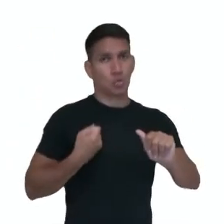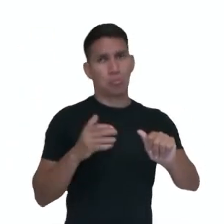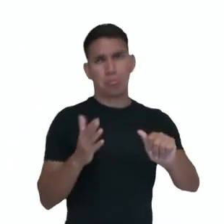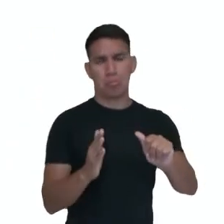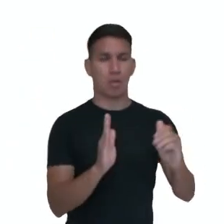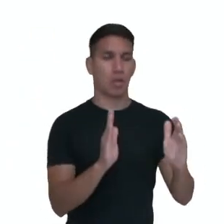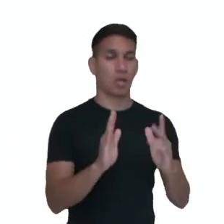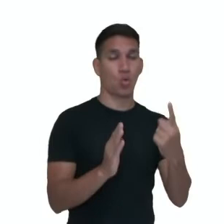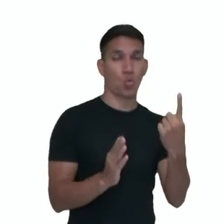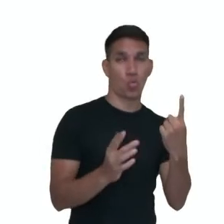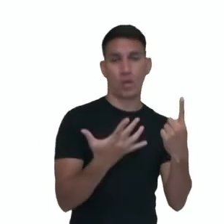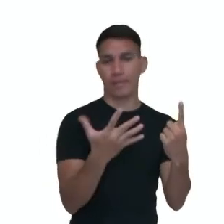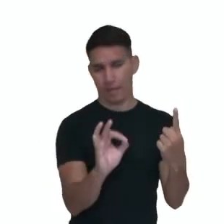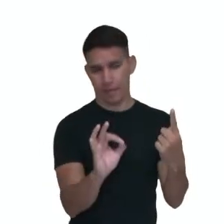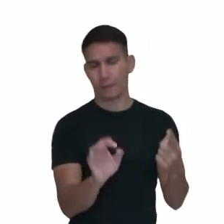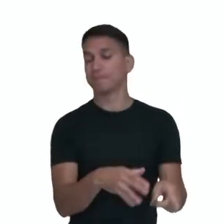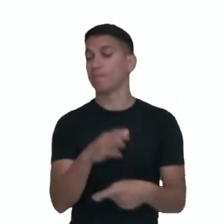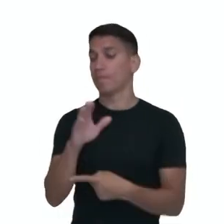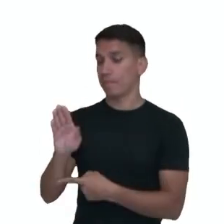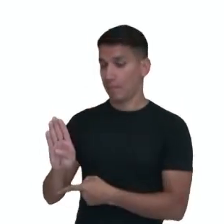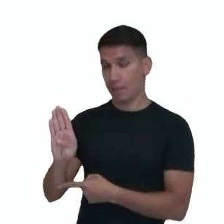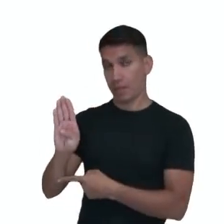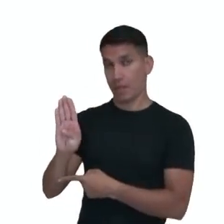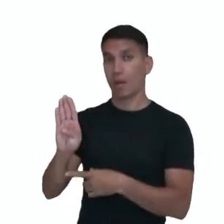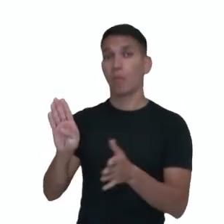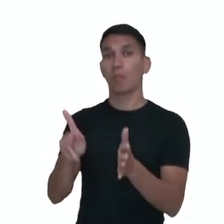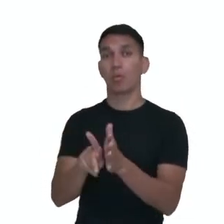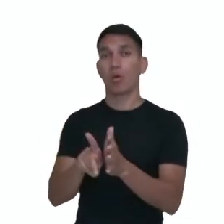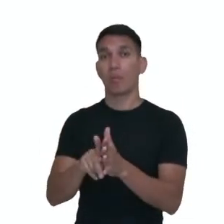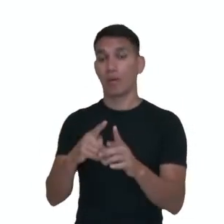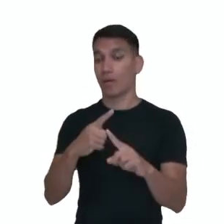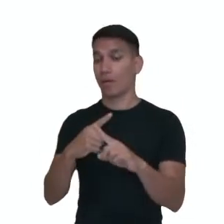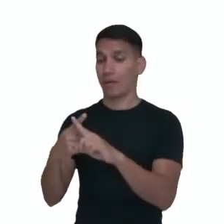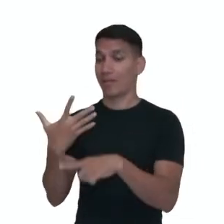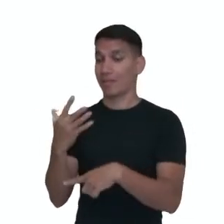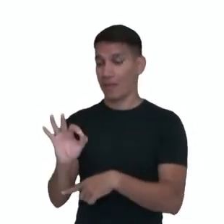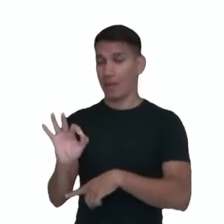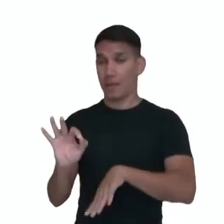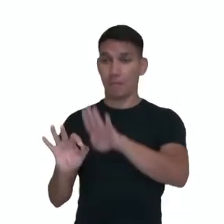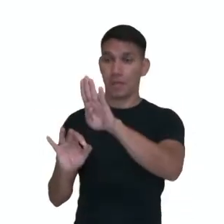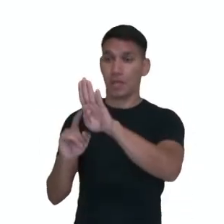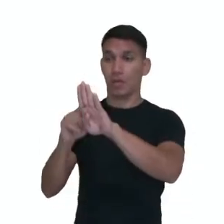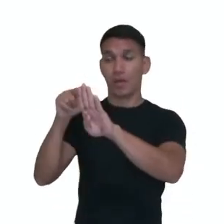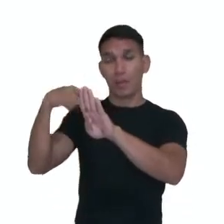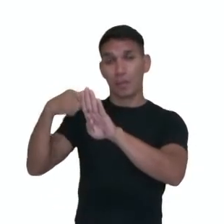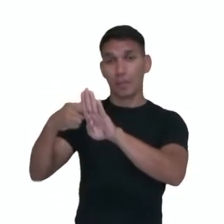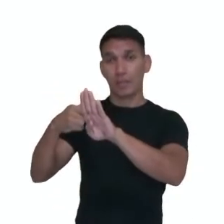e 10, né? E o B é o expoente de 10 e precisa ser um número inteiro.